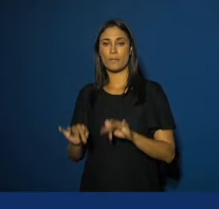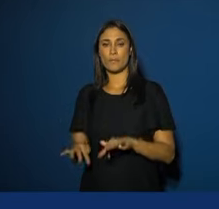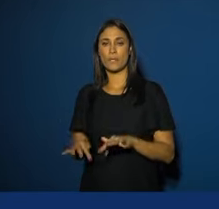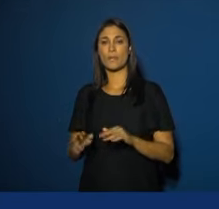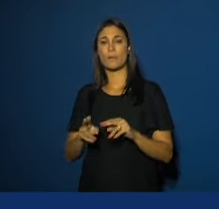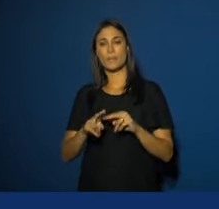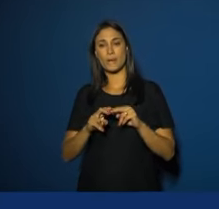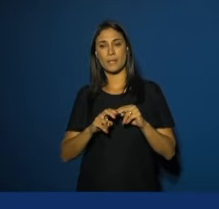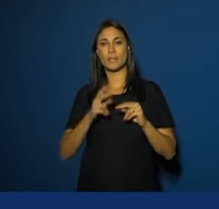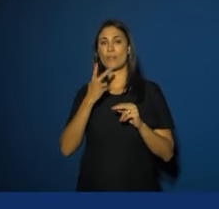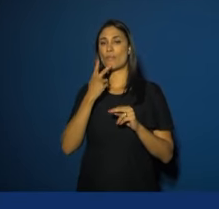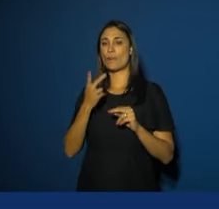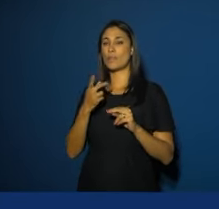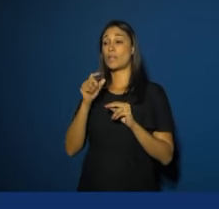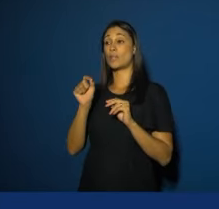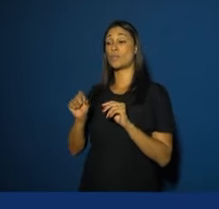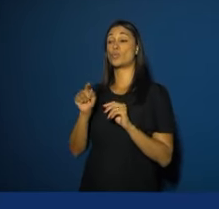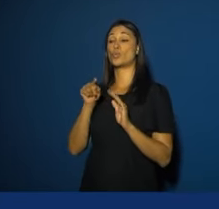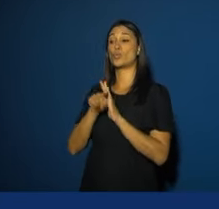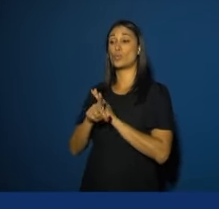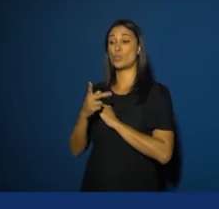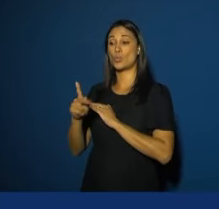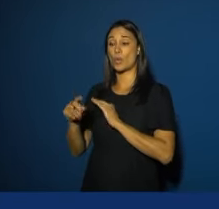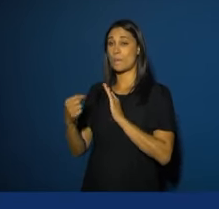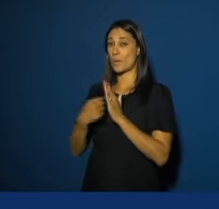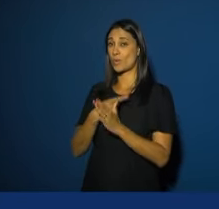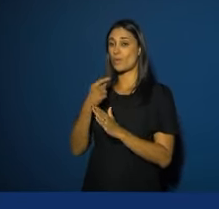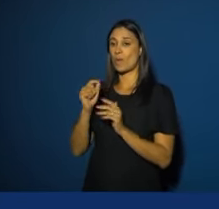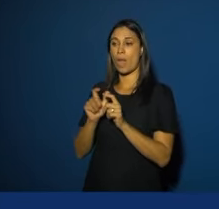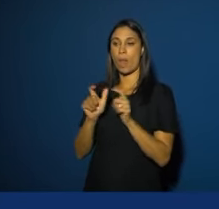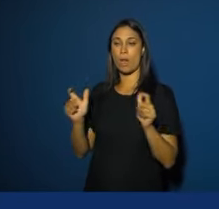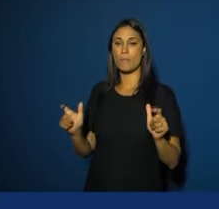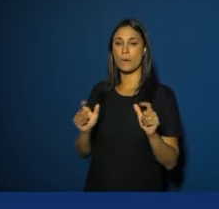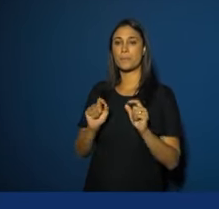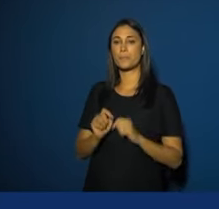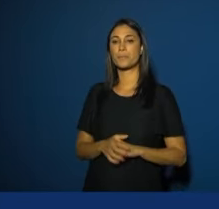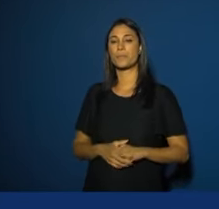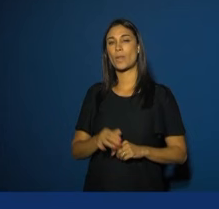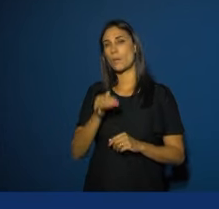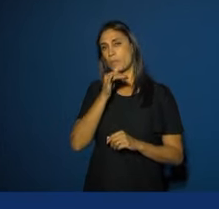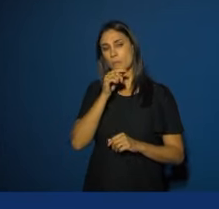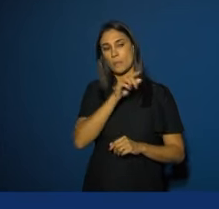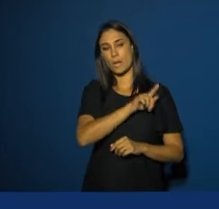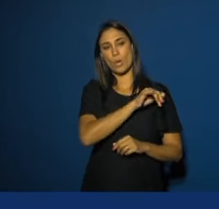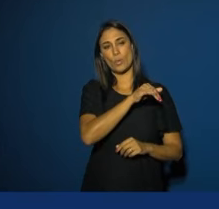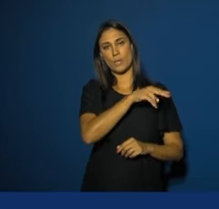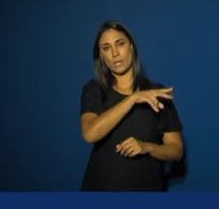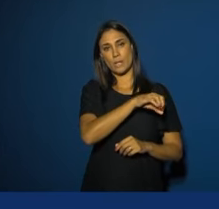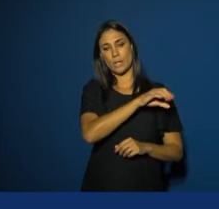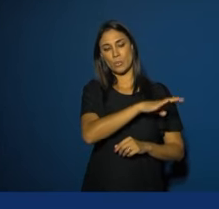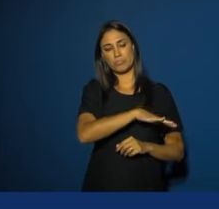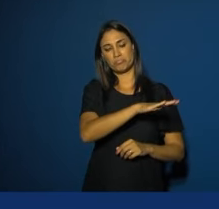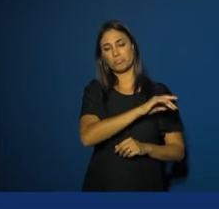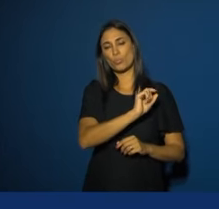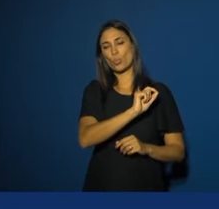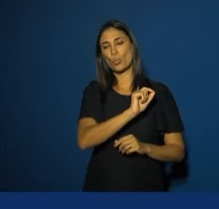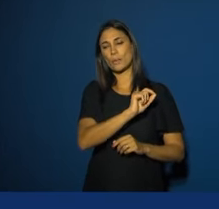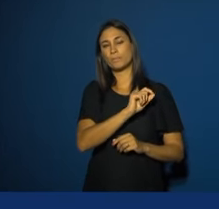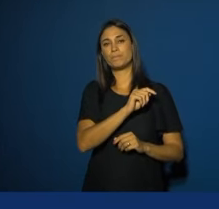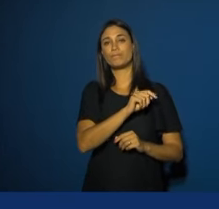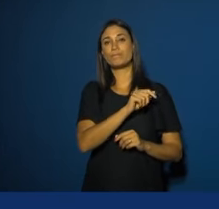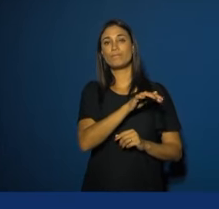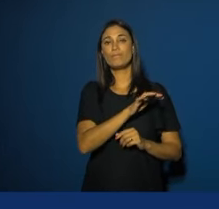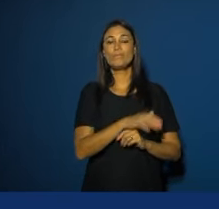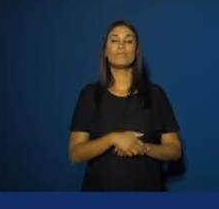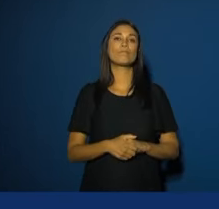eu, por isso que eu digo que a sua pergunta foi muito ampla, aqui para situar o Lino na perspectiva da